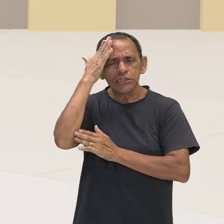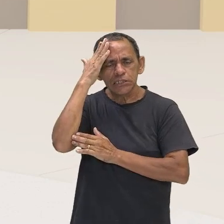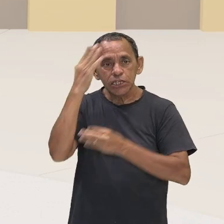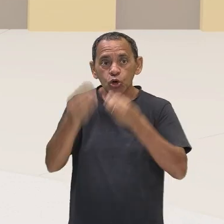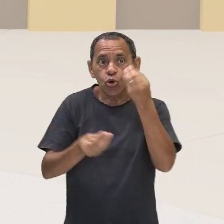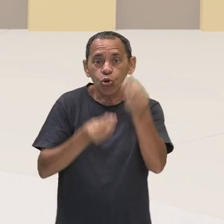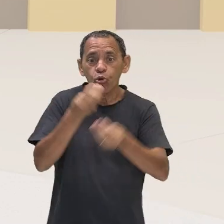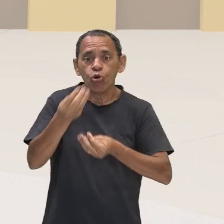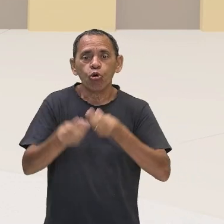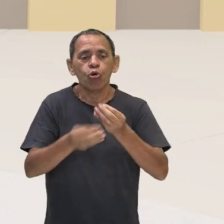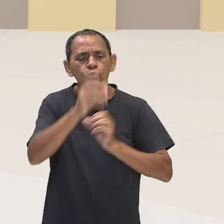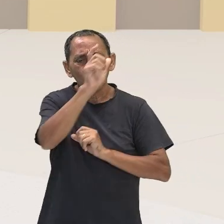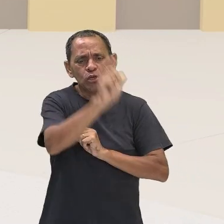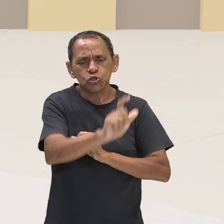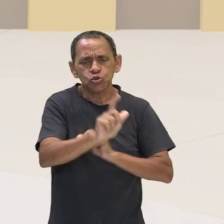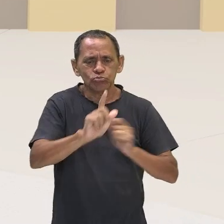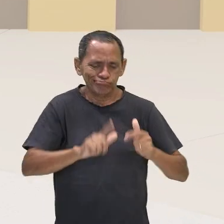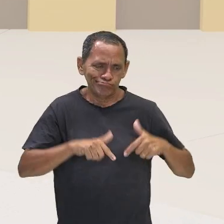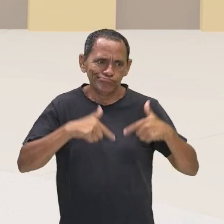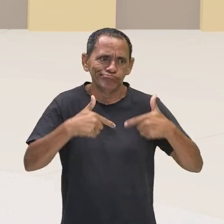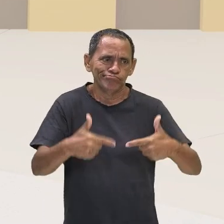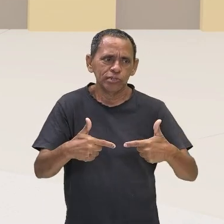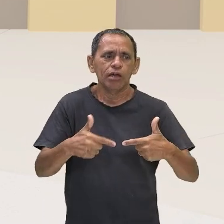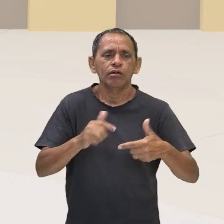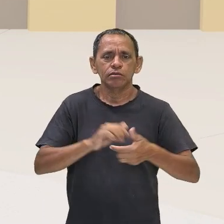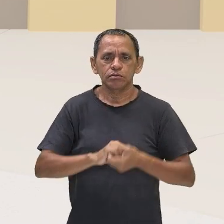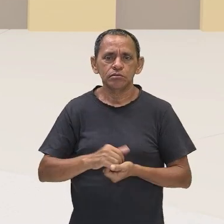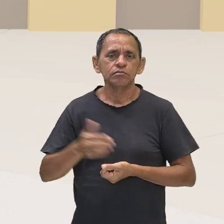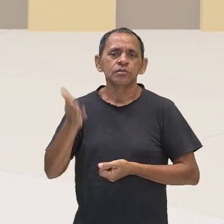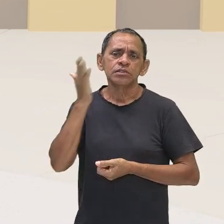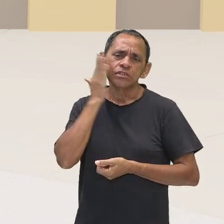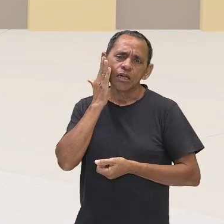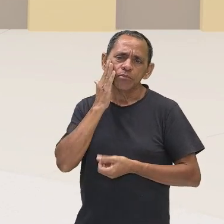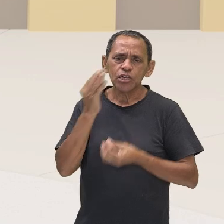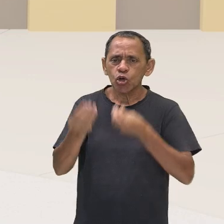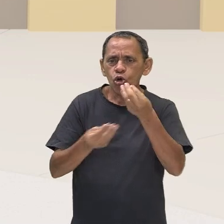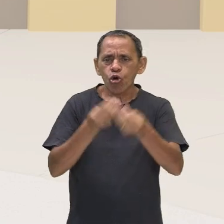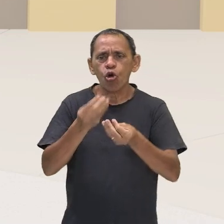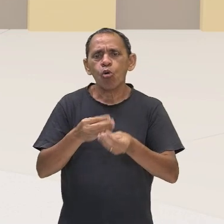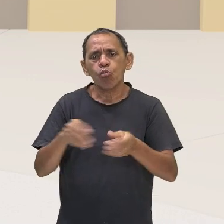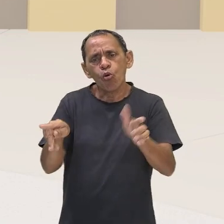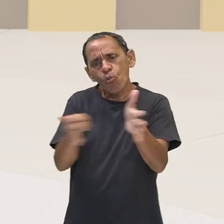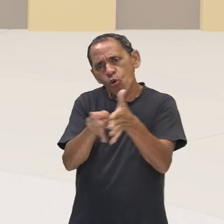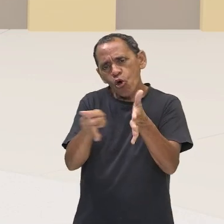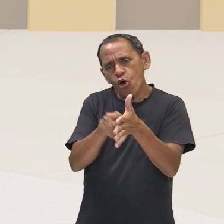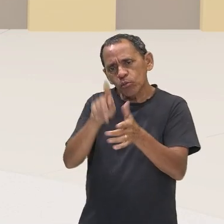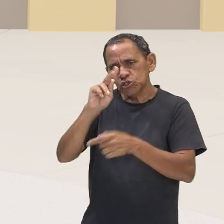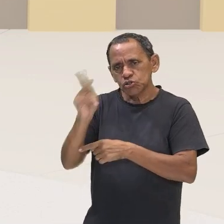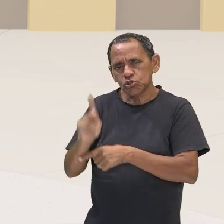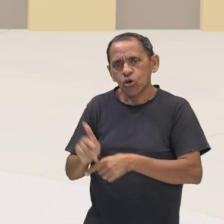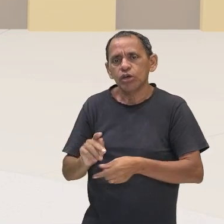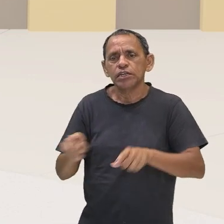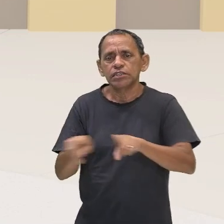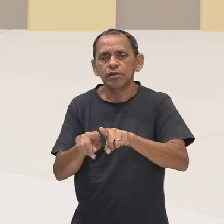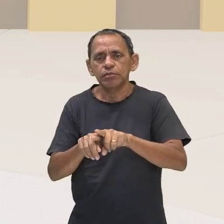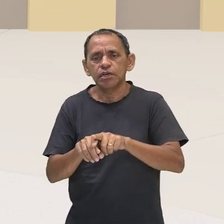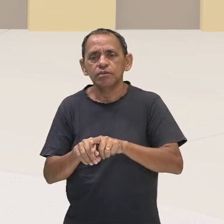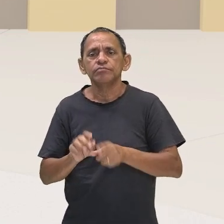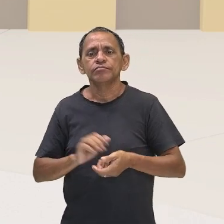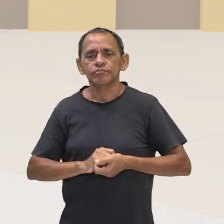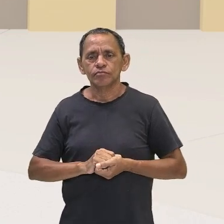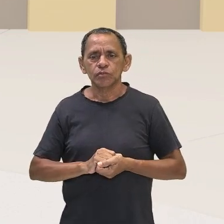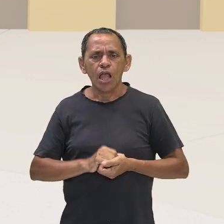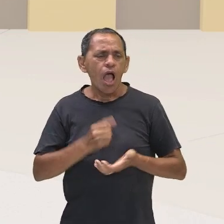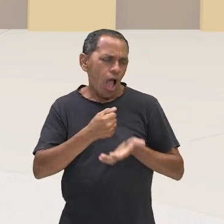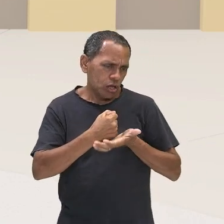age, né? Também aí diferente de acordo com a sua própria história. Então, estender a mão ao outro